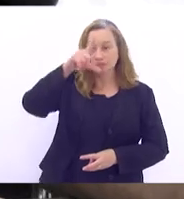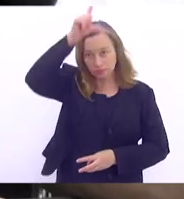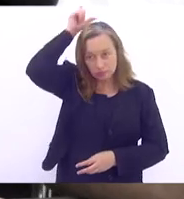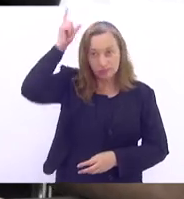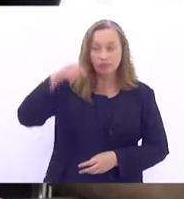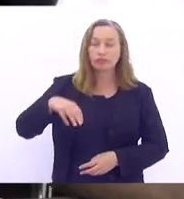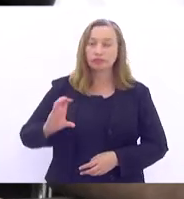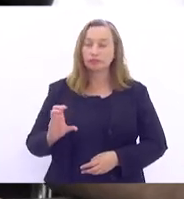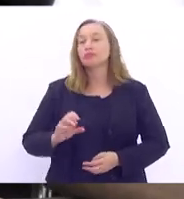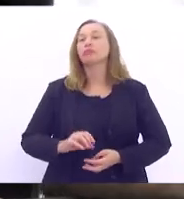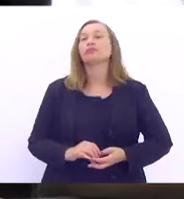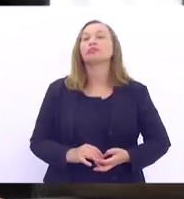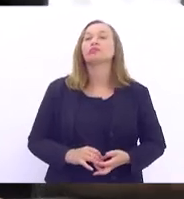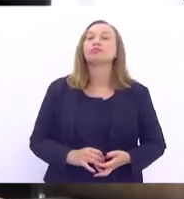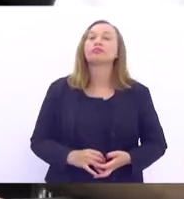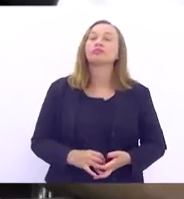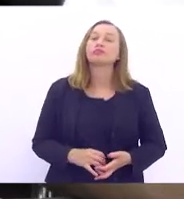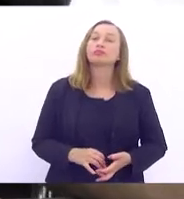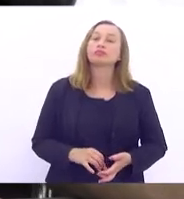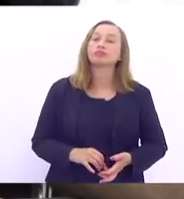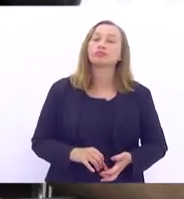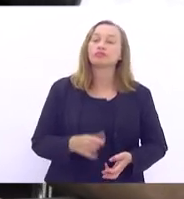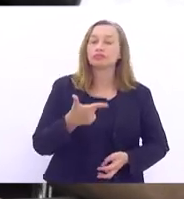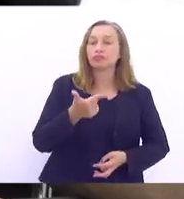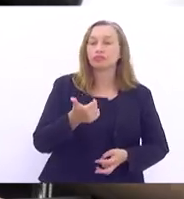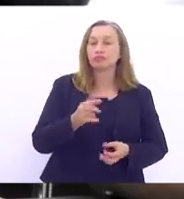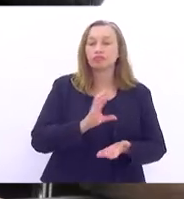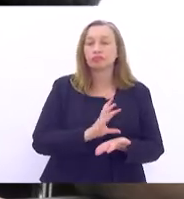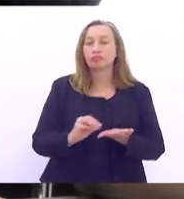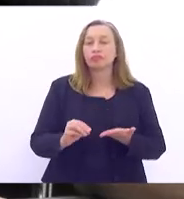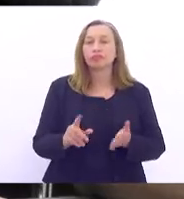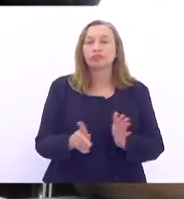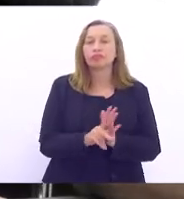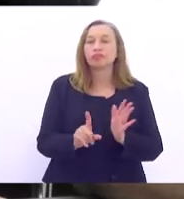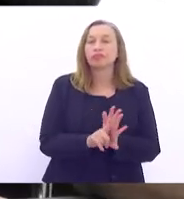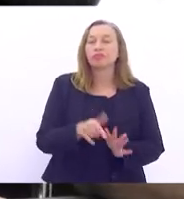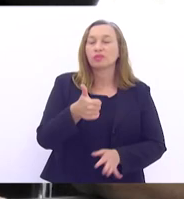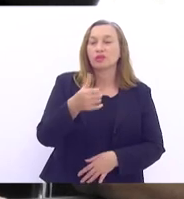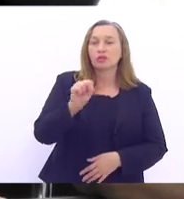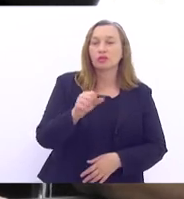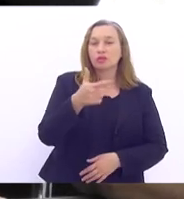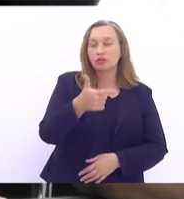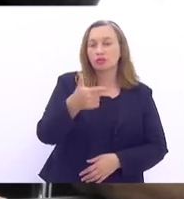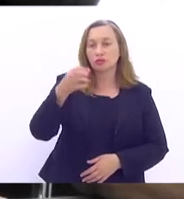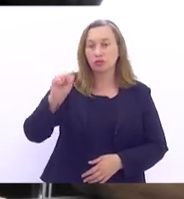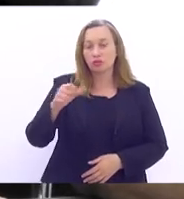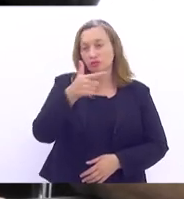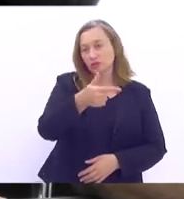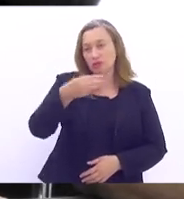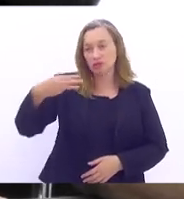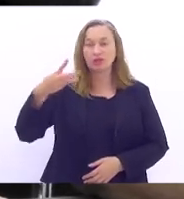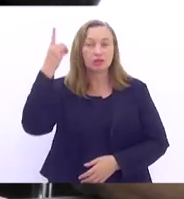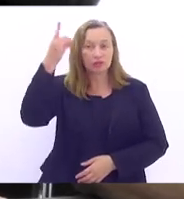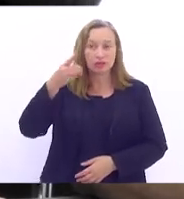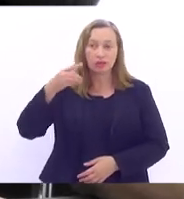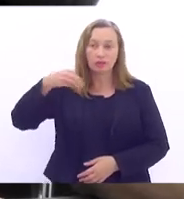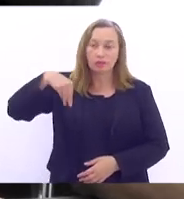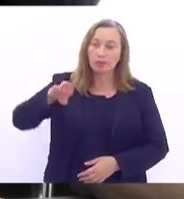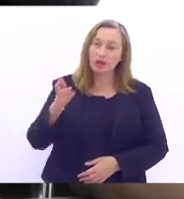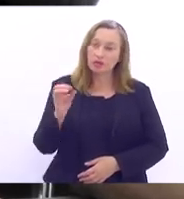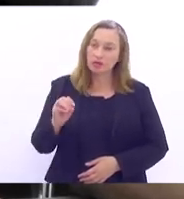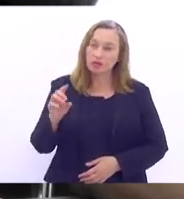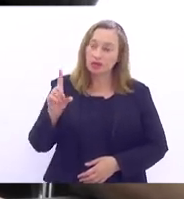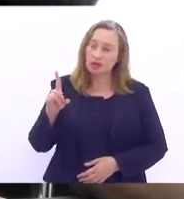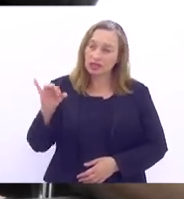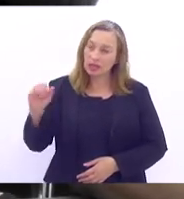Mink. Passamos ao item 12 da pauta. Projeto de lei 1828 de 23, de autoria do deputado Márcio Canella, que